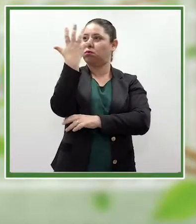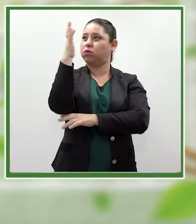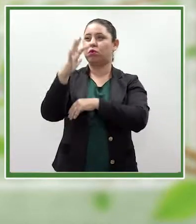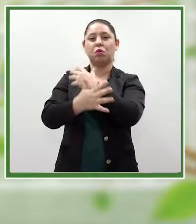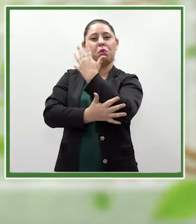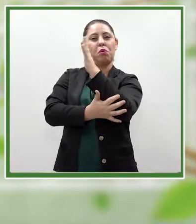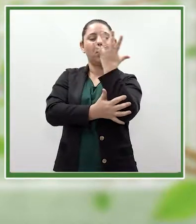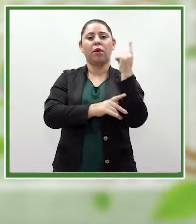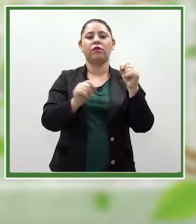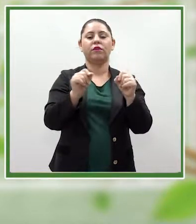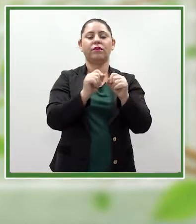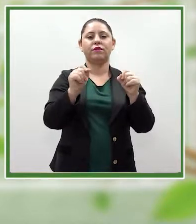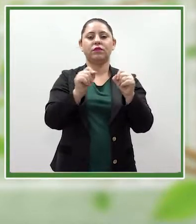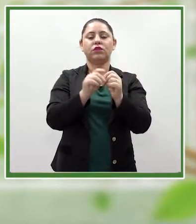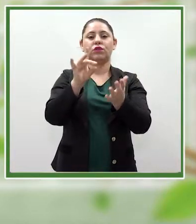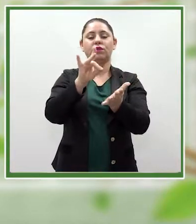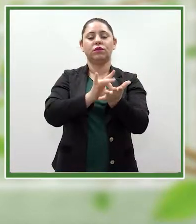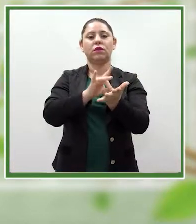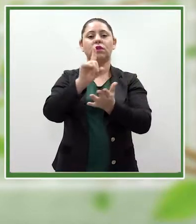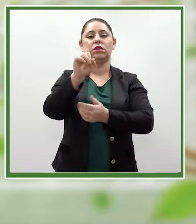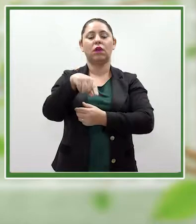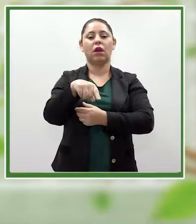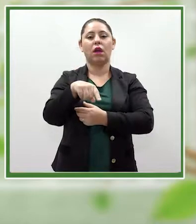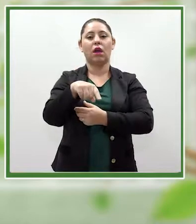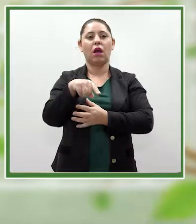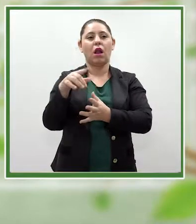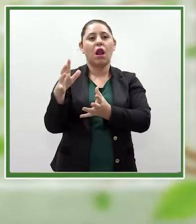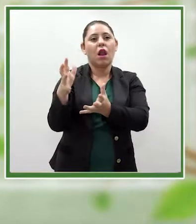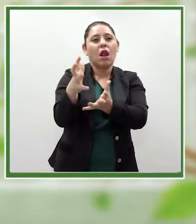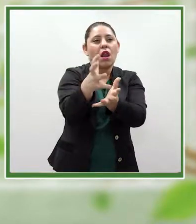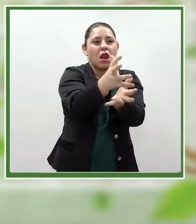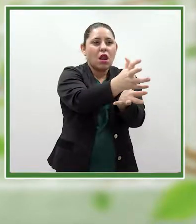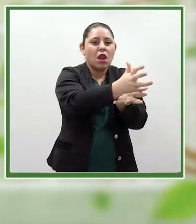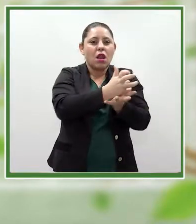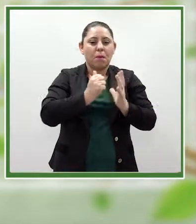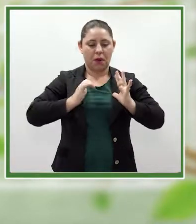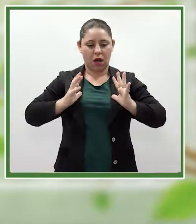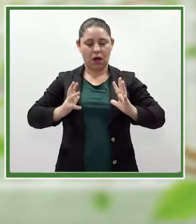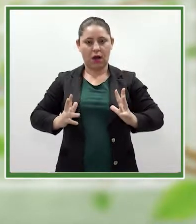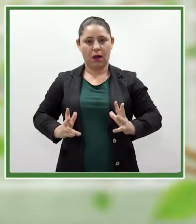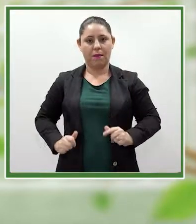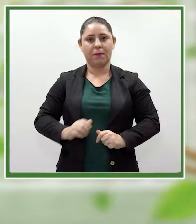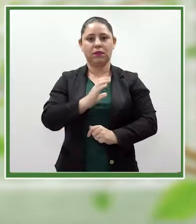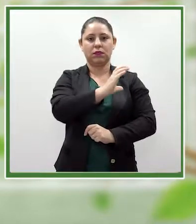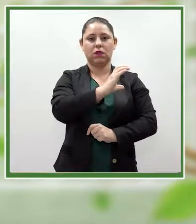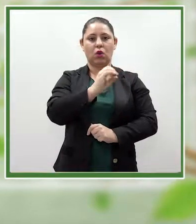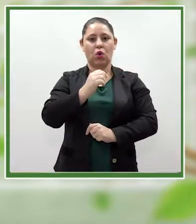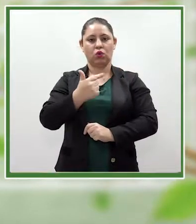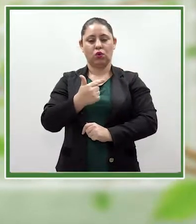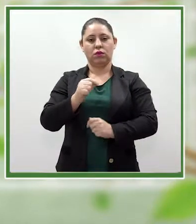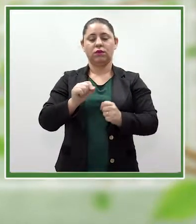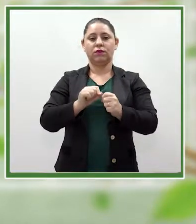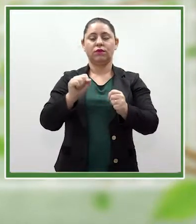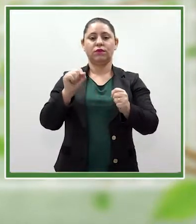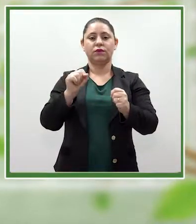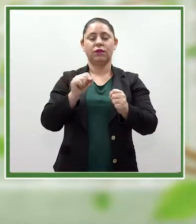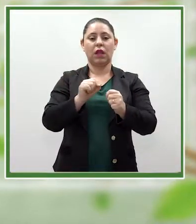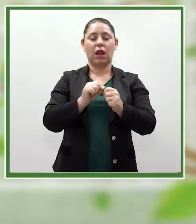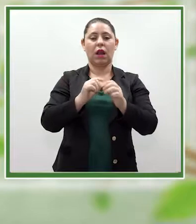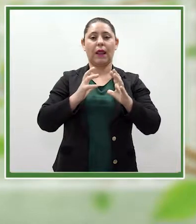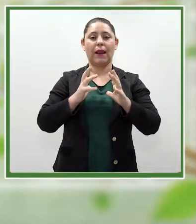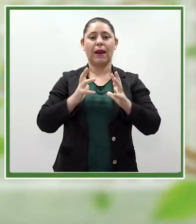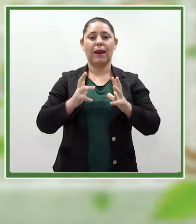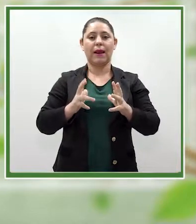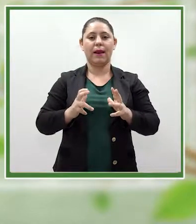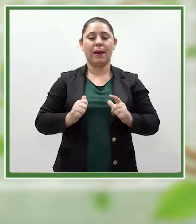nesse contexto de mudanças climáticas, porque é ela que vai fazer, então, essa remoção, esse sequestro de carbono para